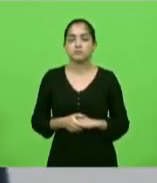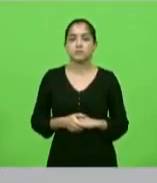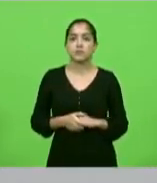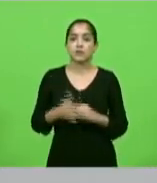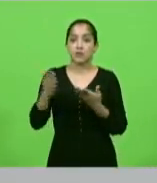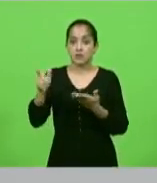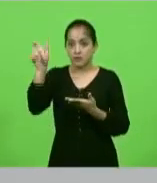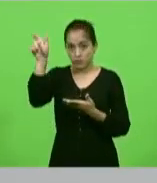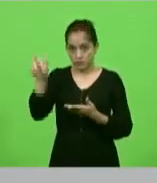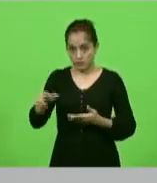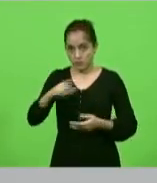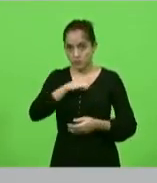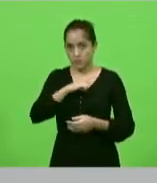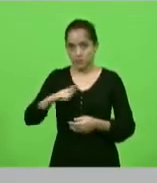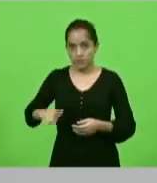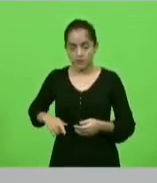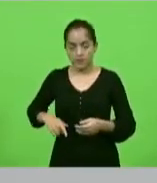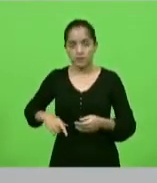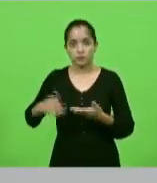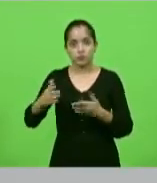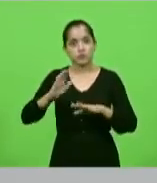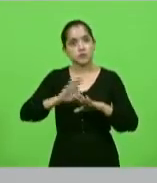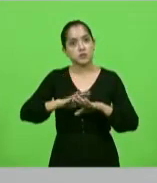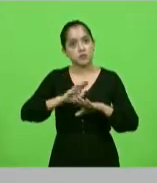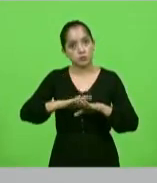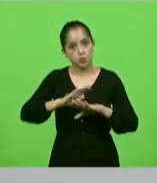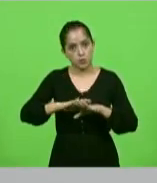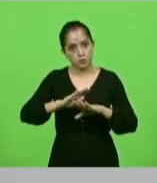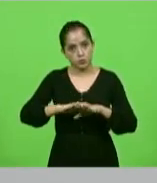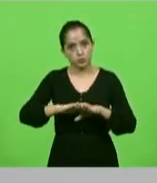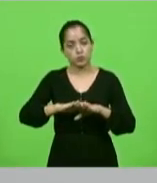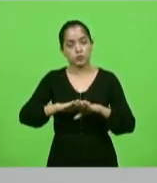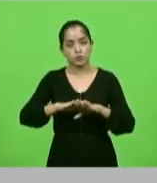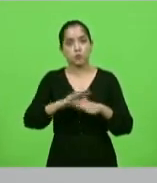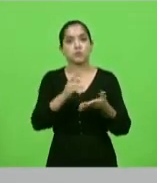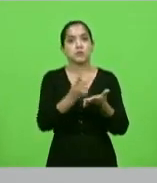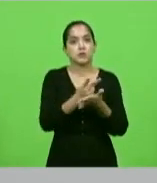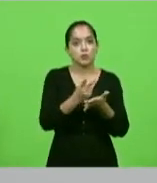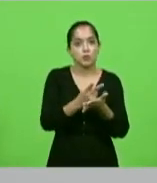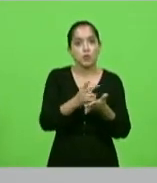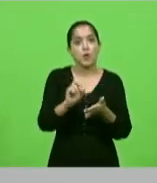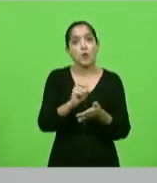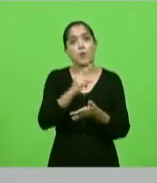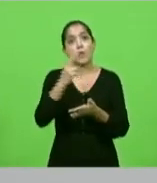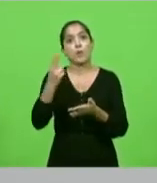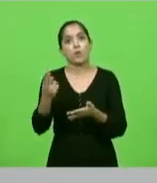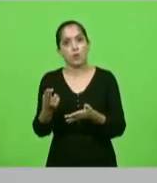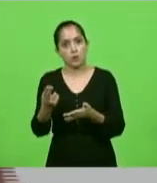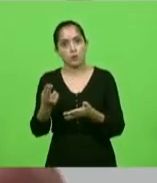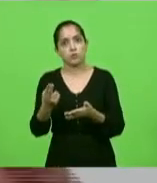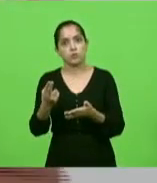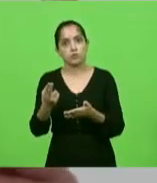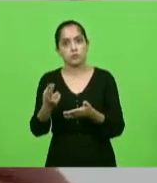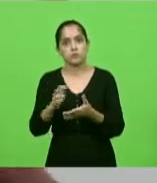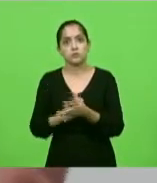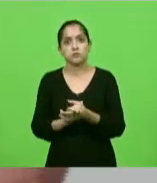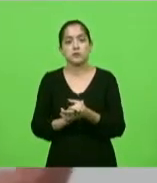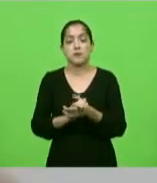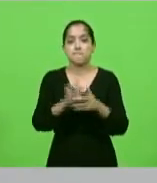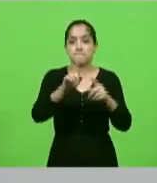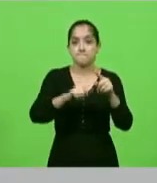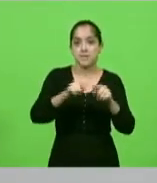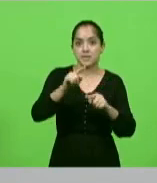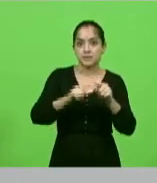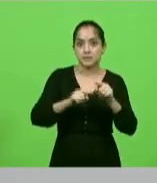que o senhor governador do Estado seria o autor intelectual do mal feito ou que estariam os autores